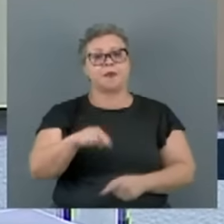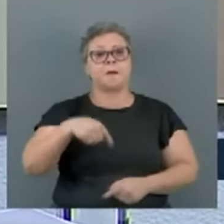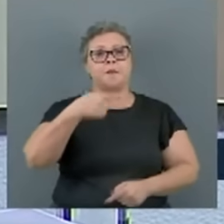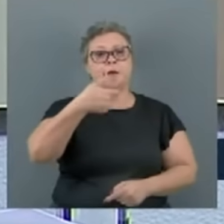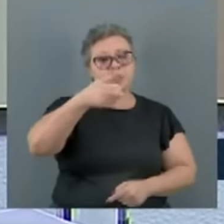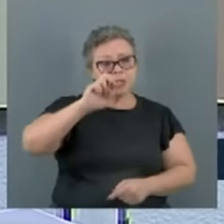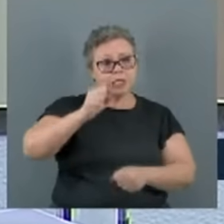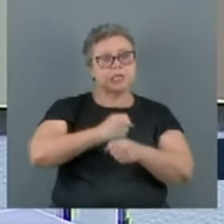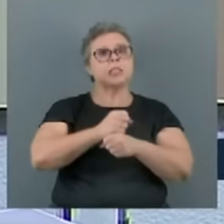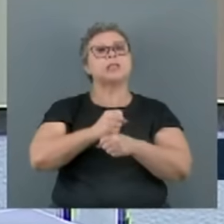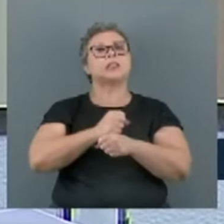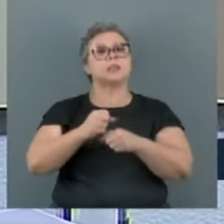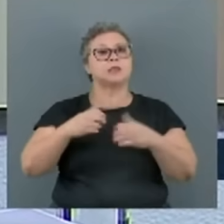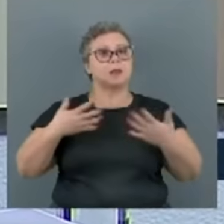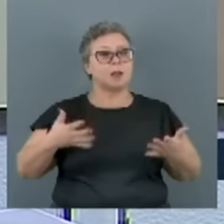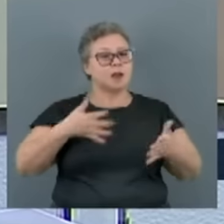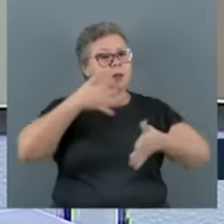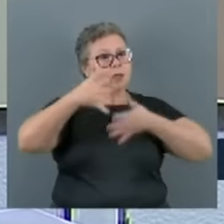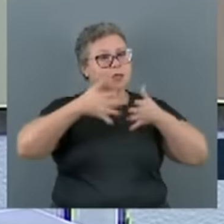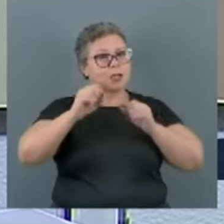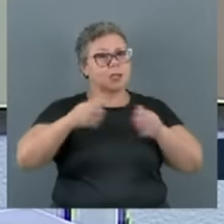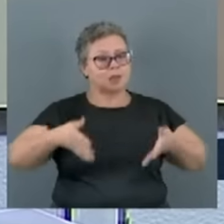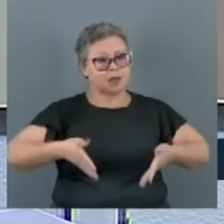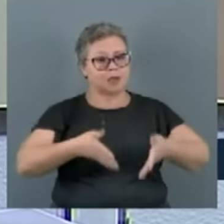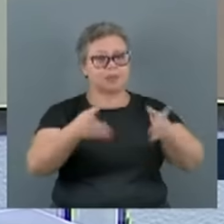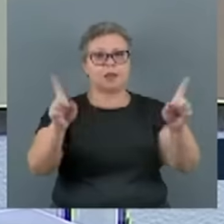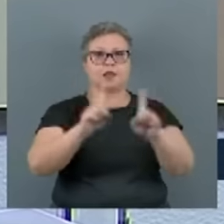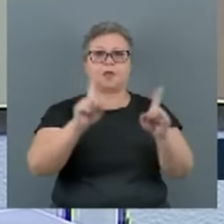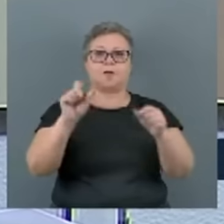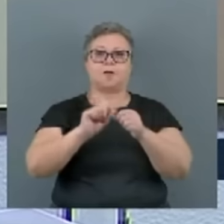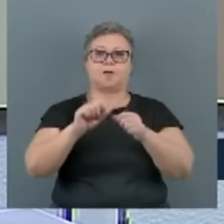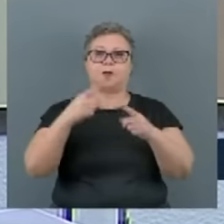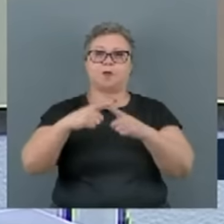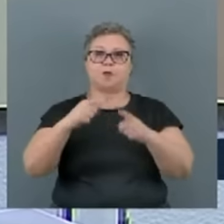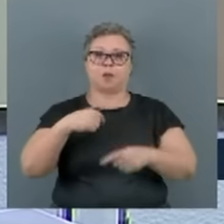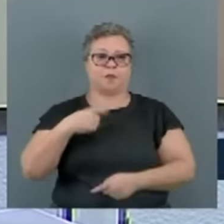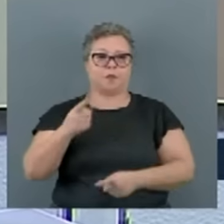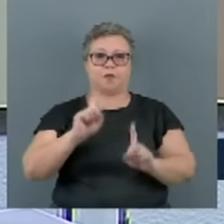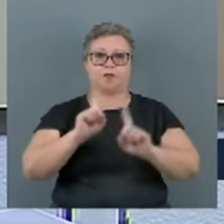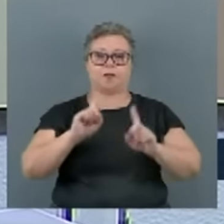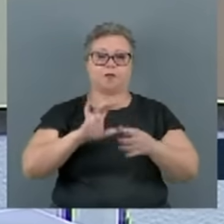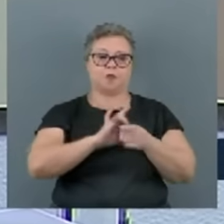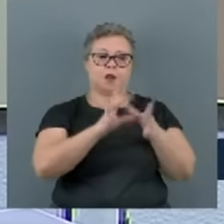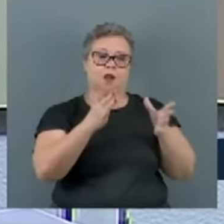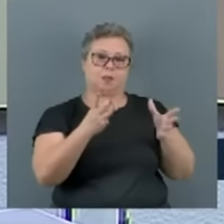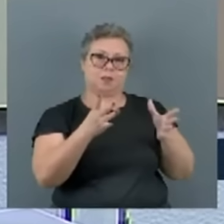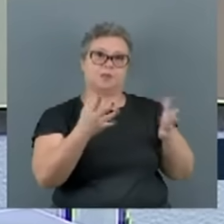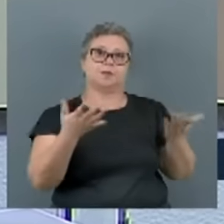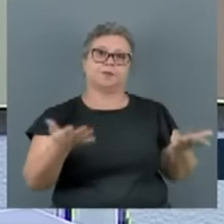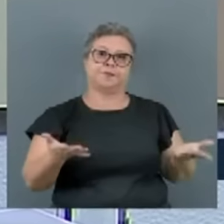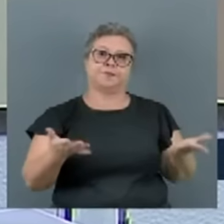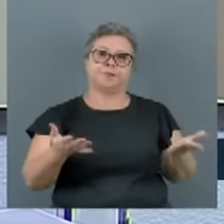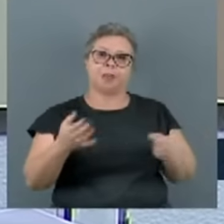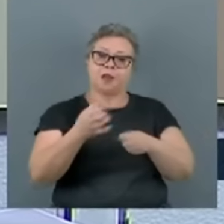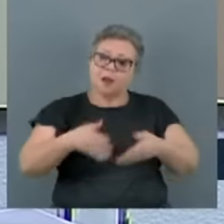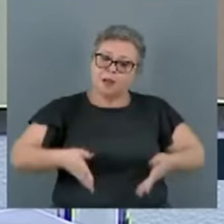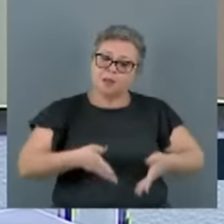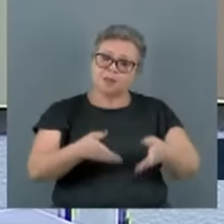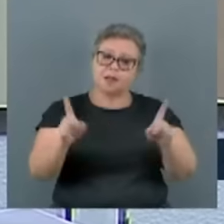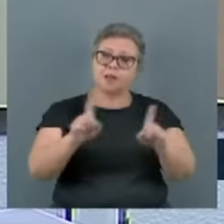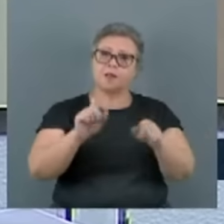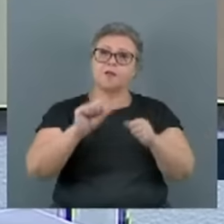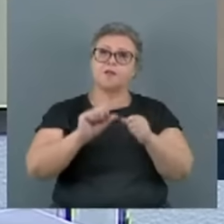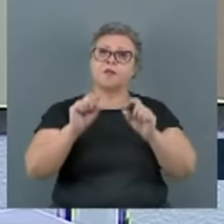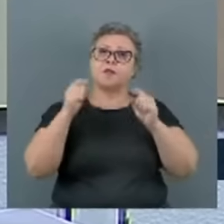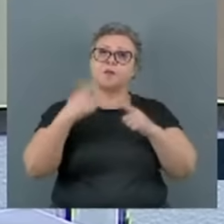15 anos... dizer que a estrada não foi feita porque fui eu que não dei a licença? A estrada não foi feita porque é uma